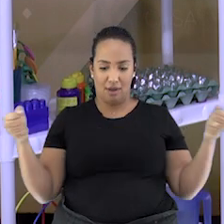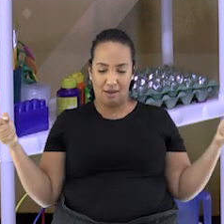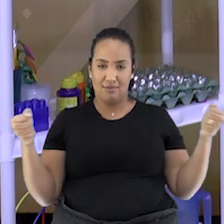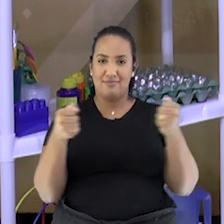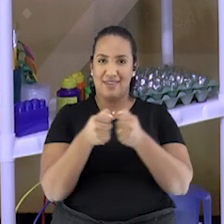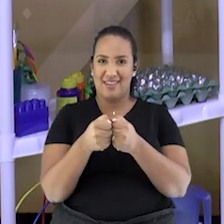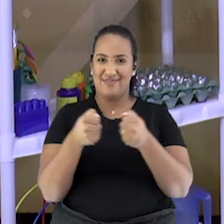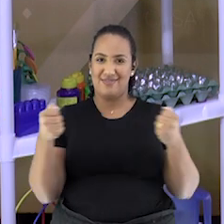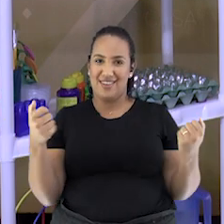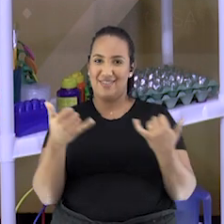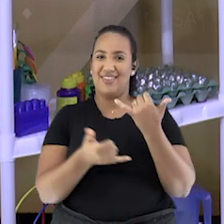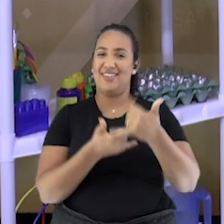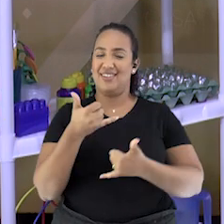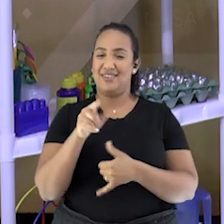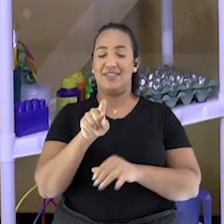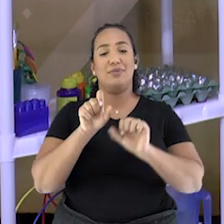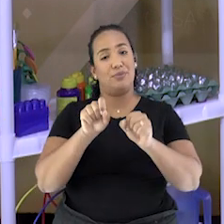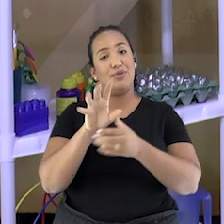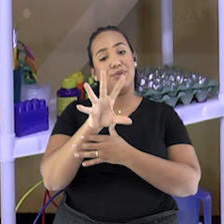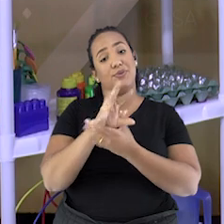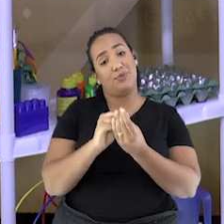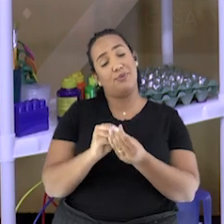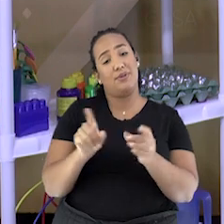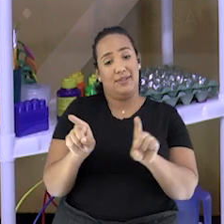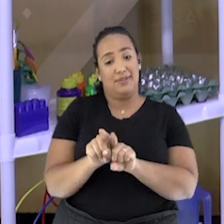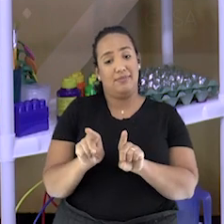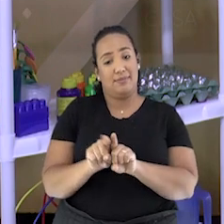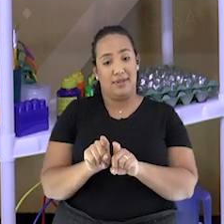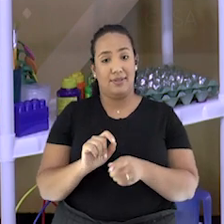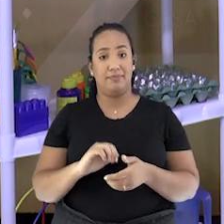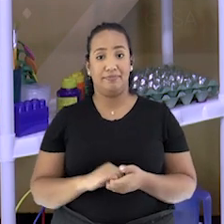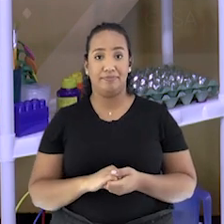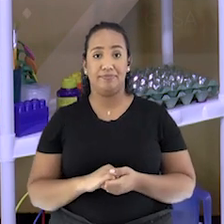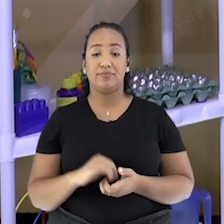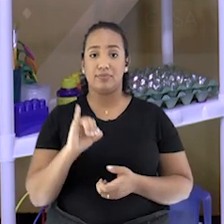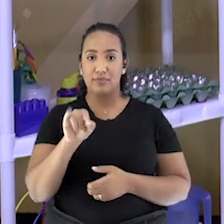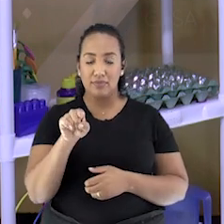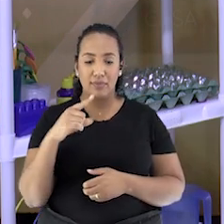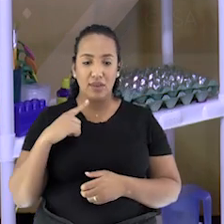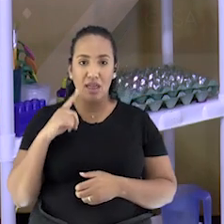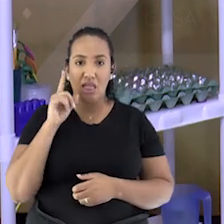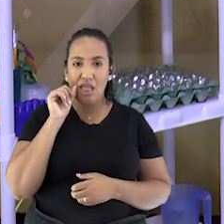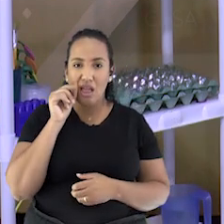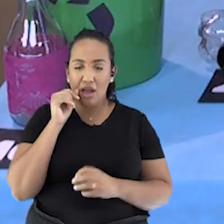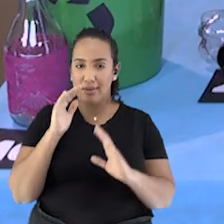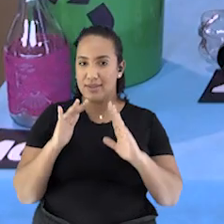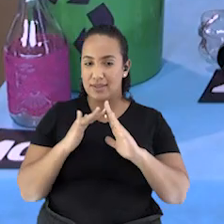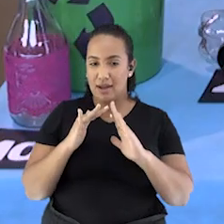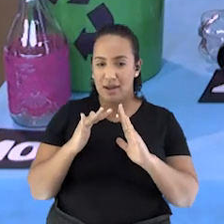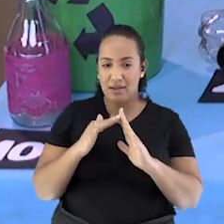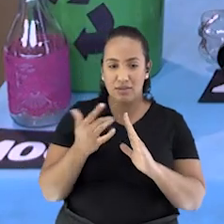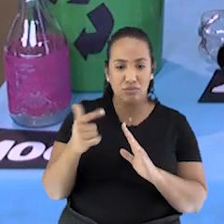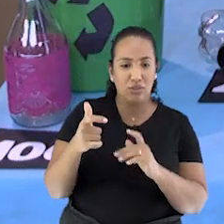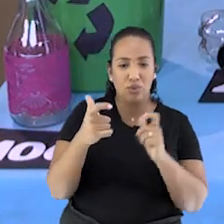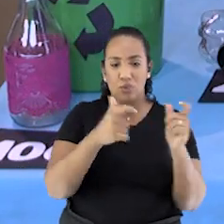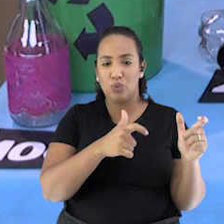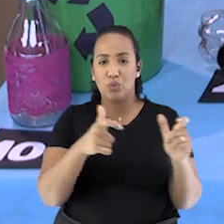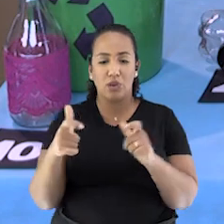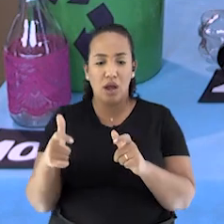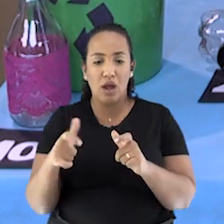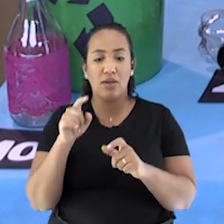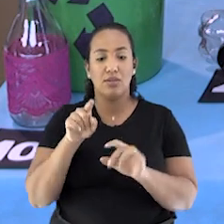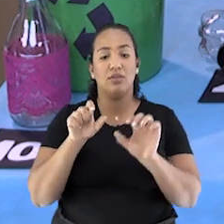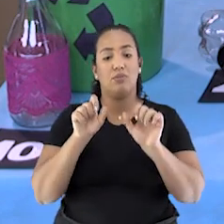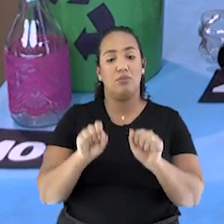enfeitar outra coisa. E se você tiver lápis espalhado pela casa ou não tem onde colocar, você pode, por exemplo, utilizar a